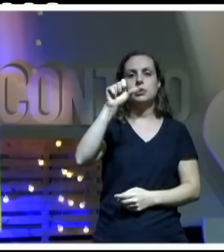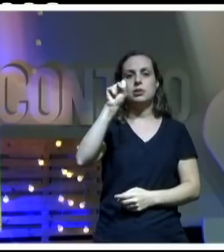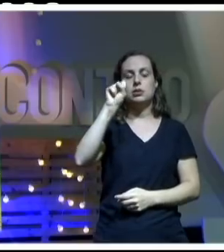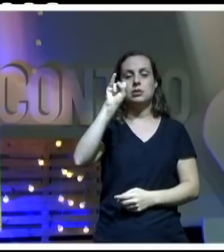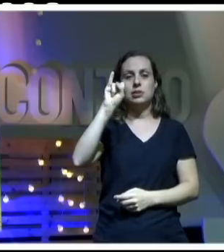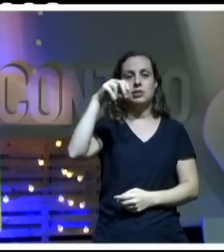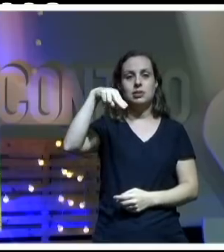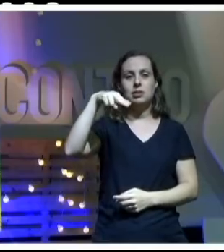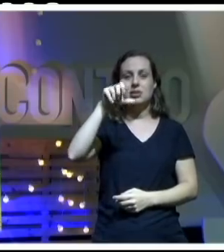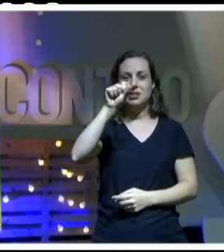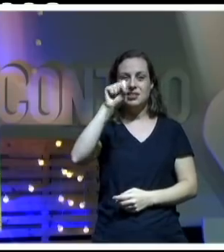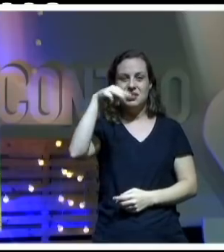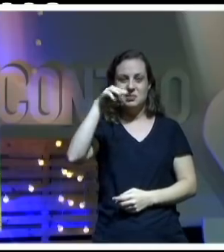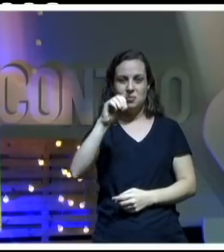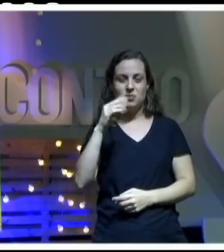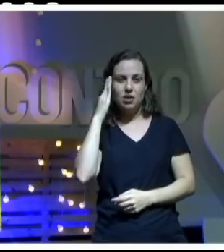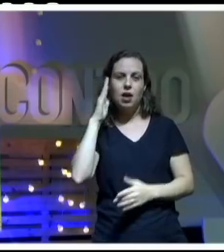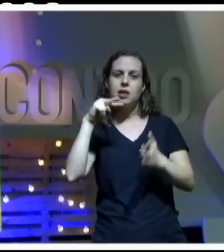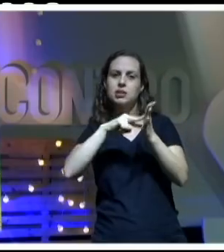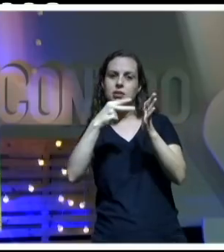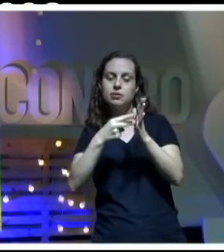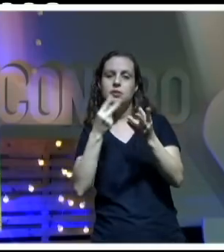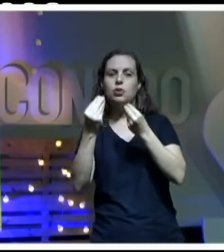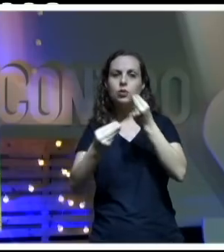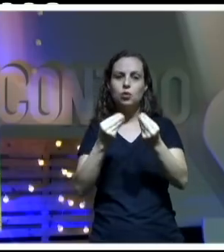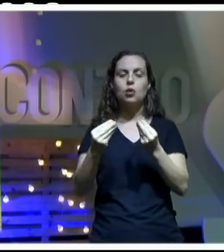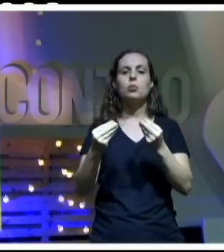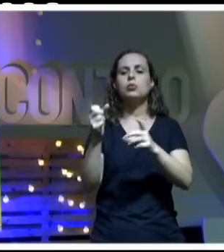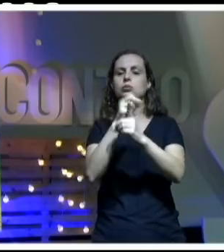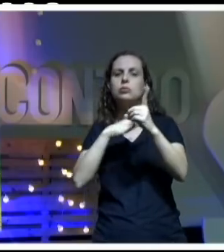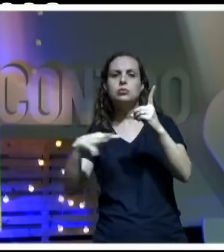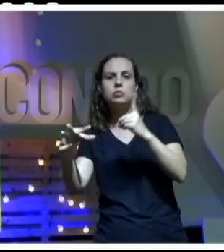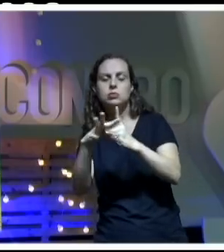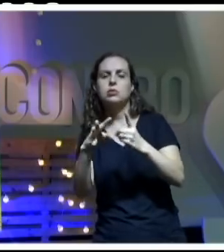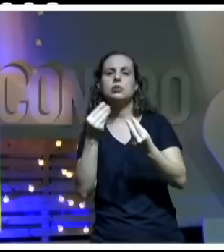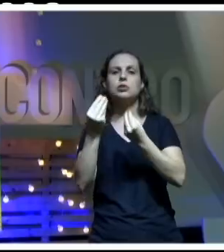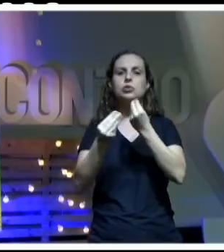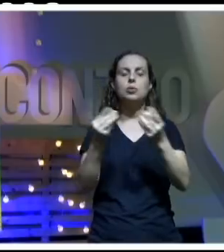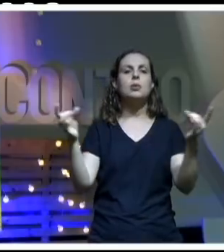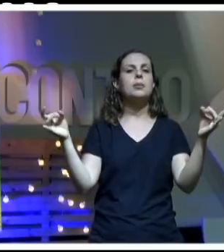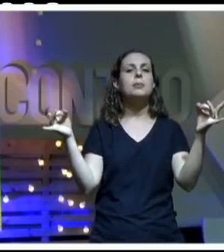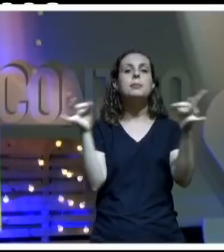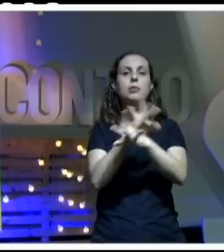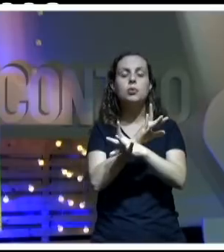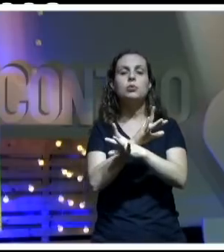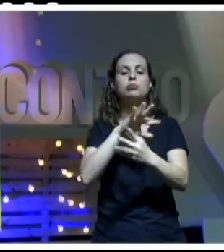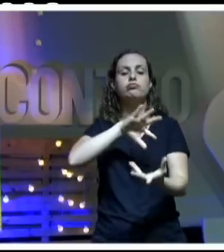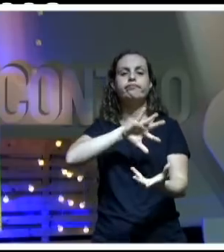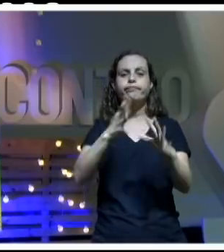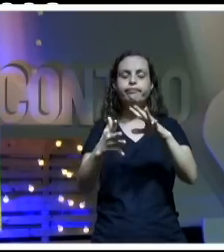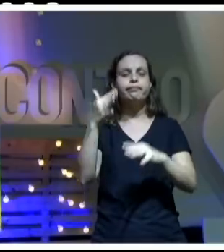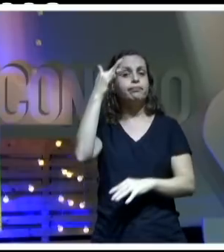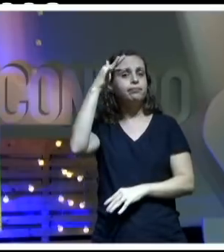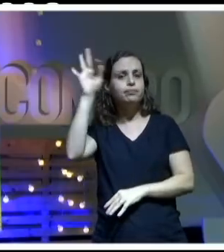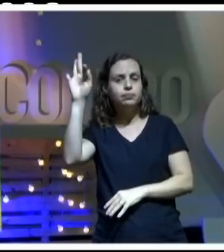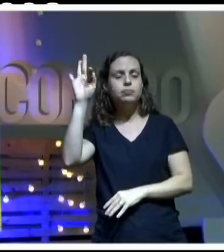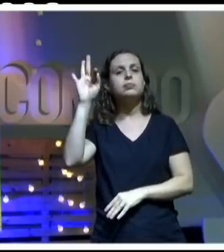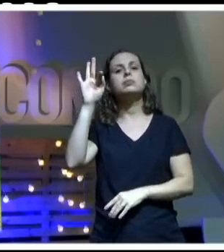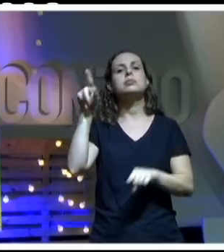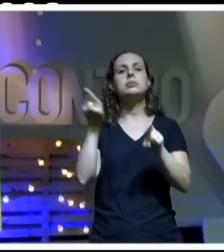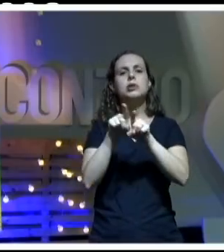iluminismo aquele movimento intelectual social pós revolução francesa de exacerbação